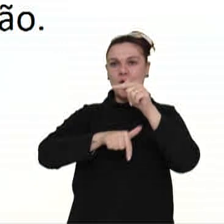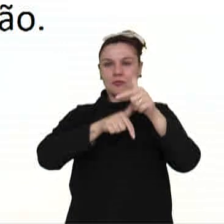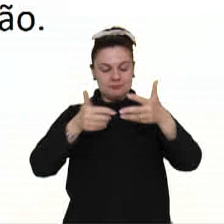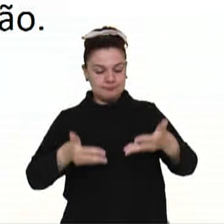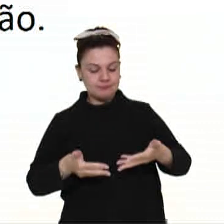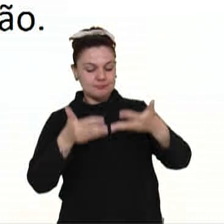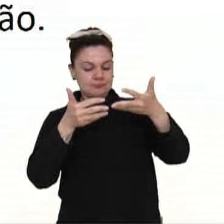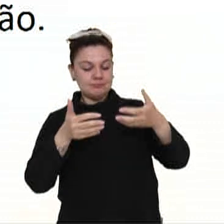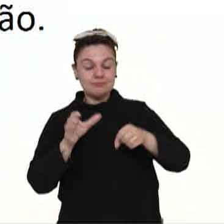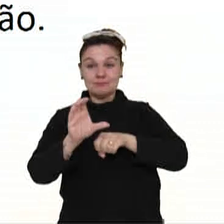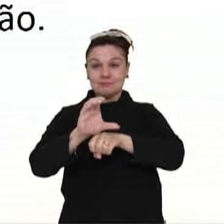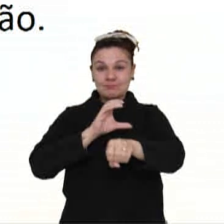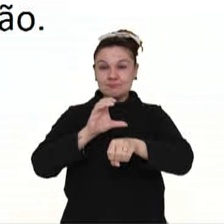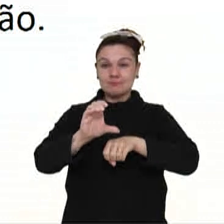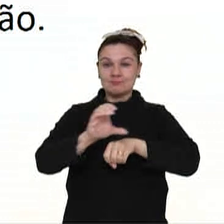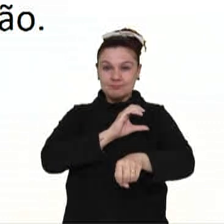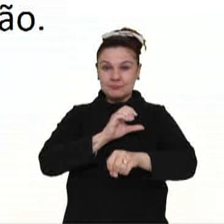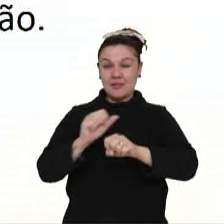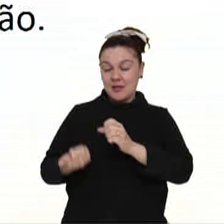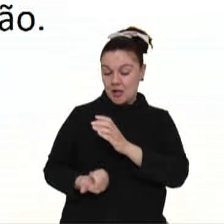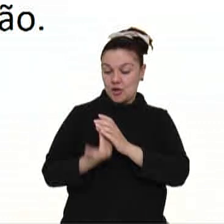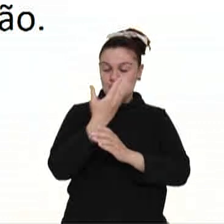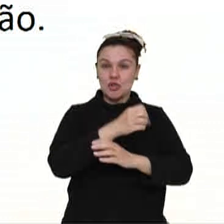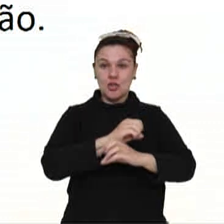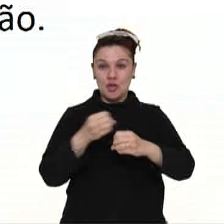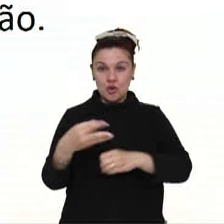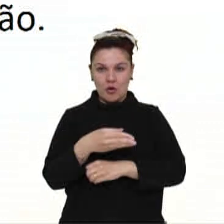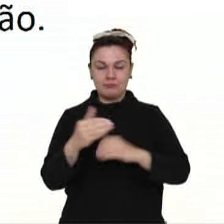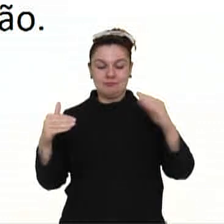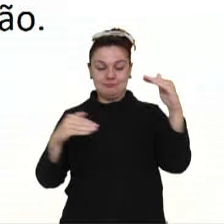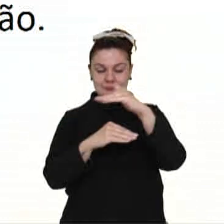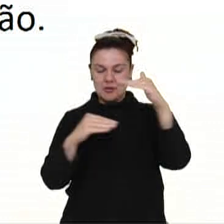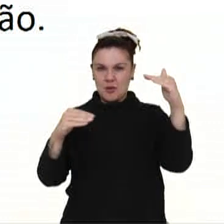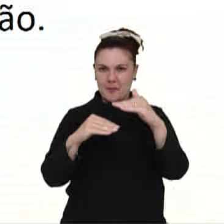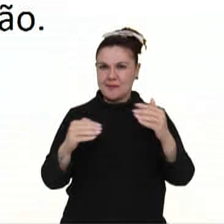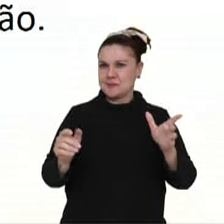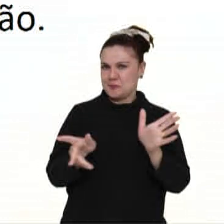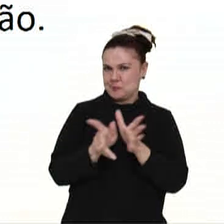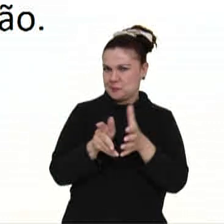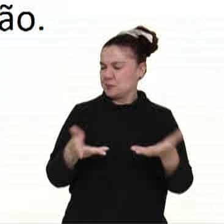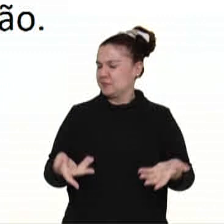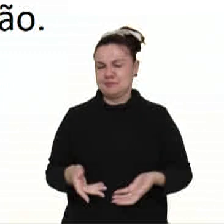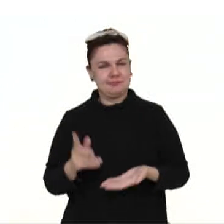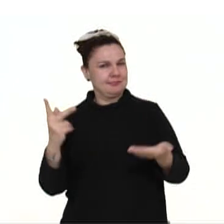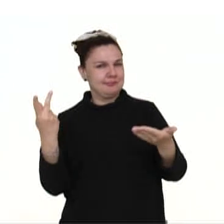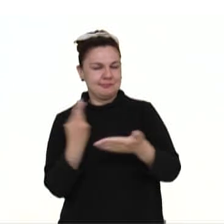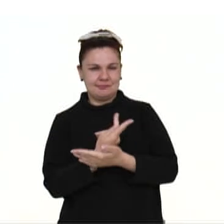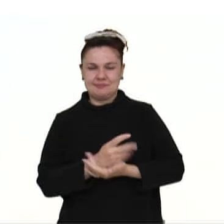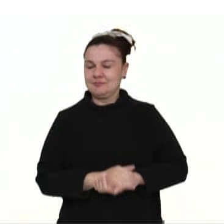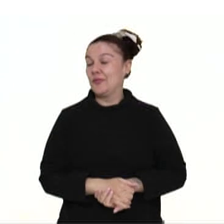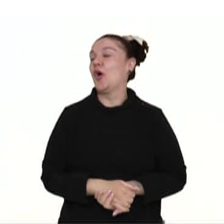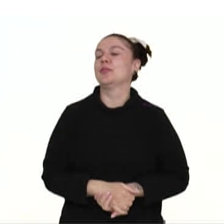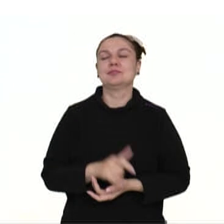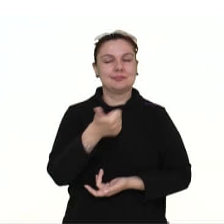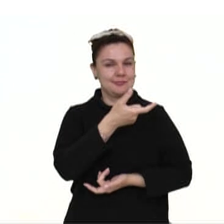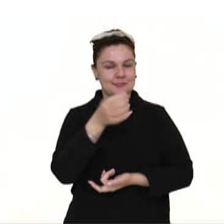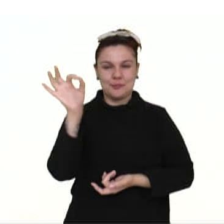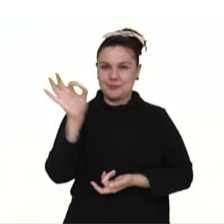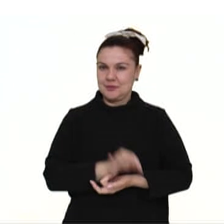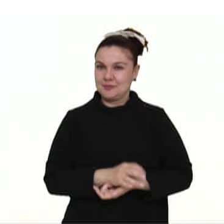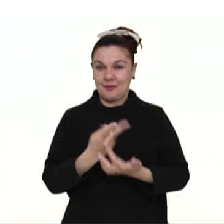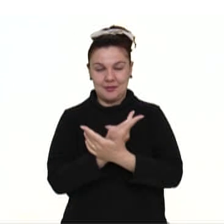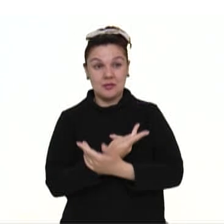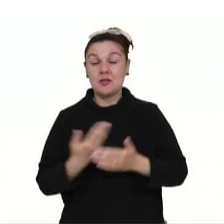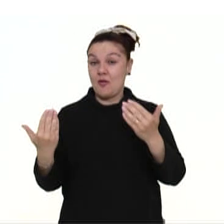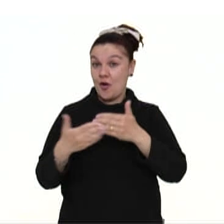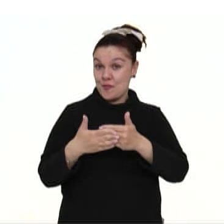proporciona um acúmulo de excedentes que originarão as distinções de classe. Nada a ver. Errado, 100%. Vamos continuar. E